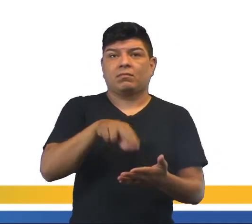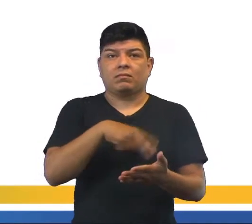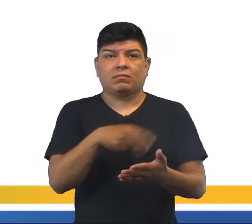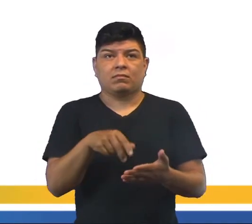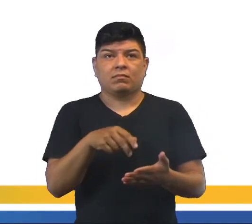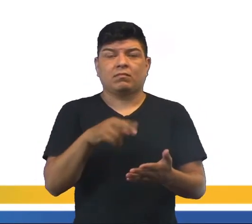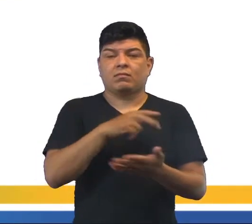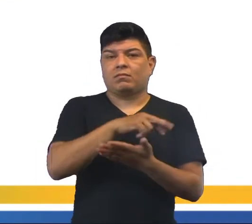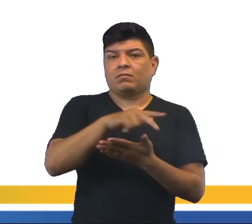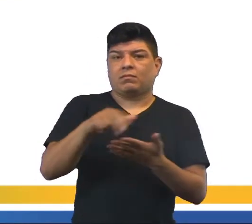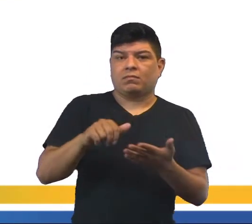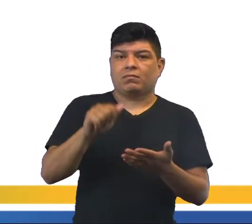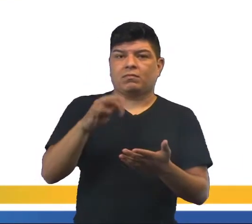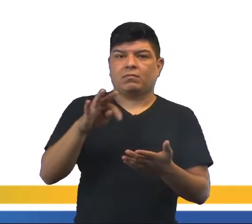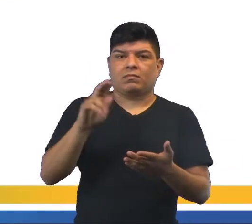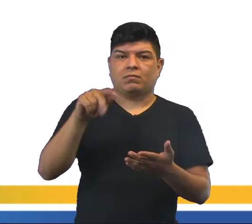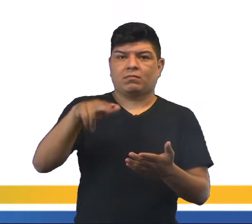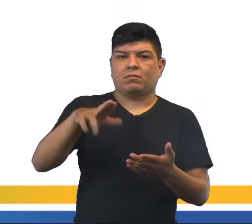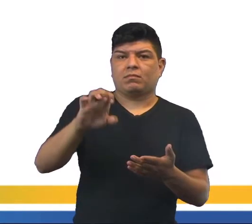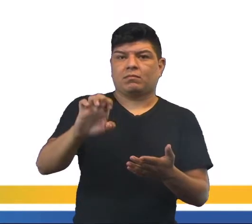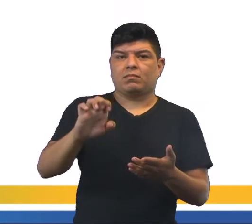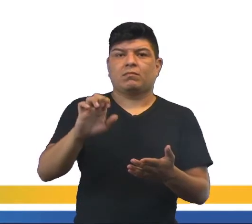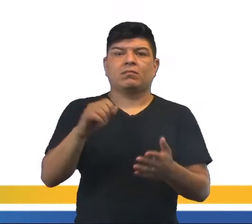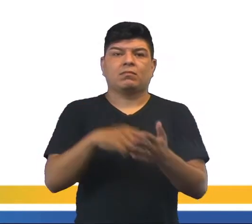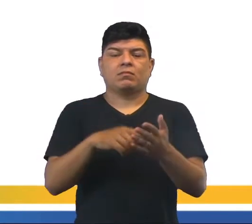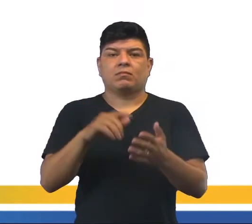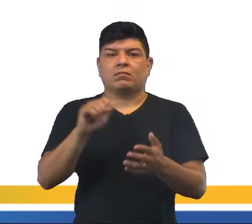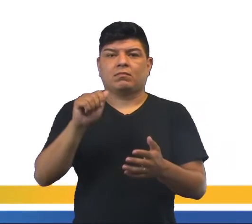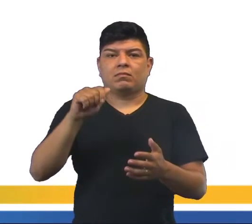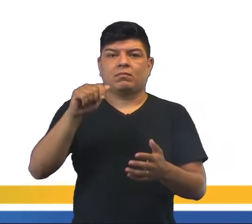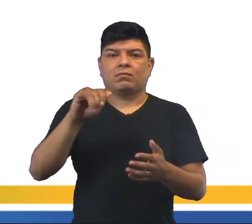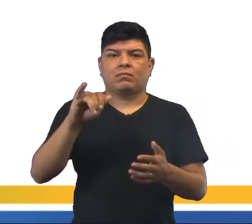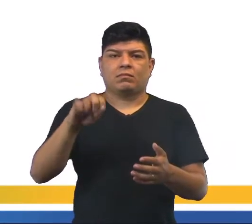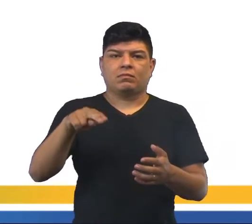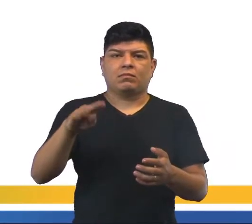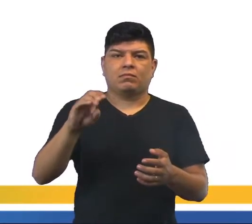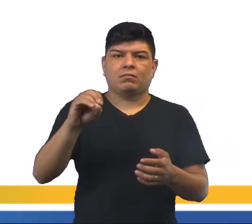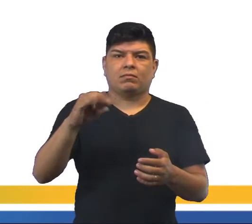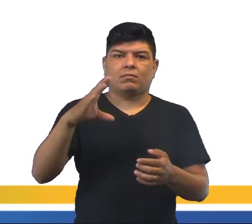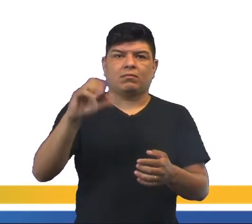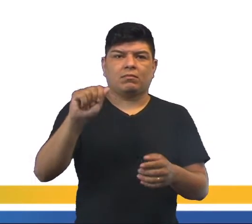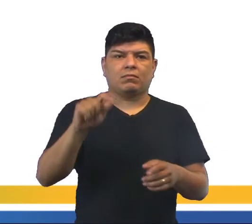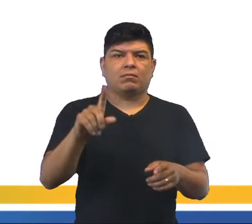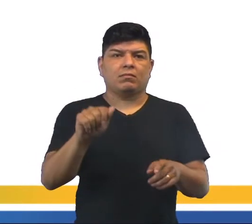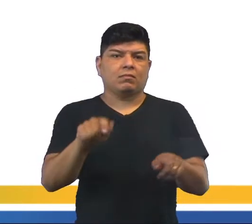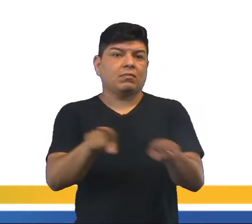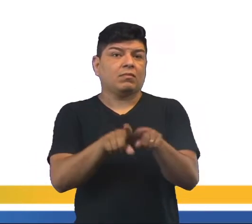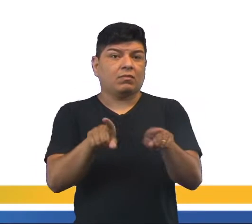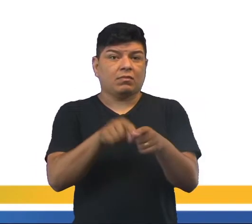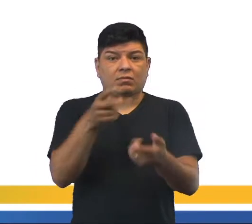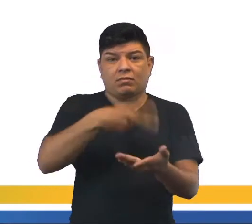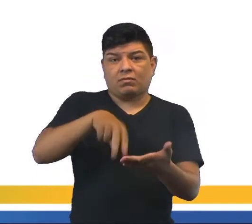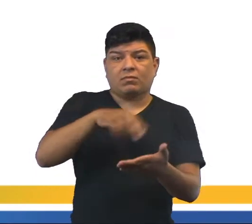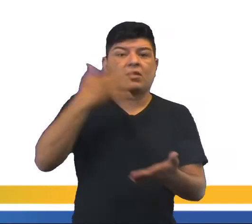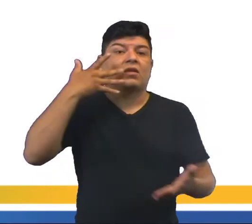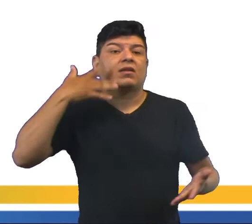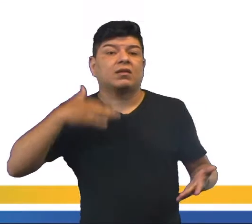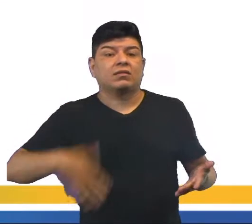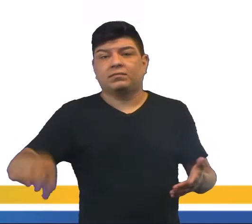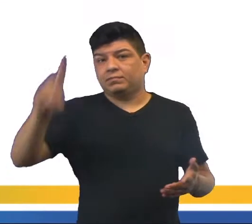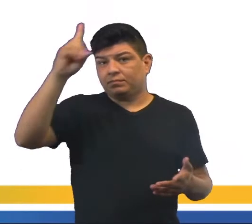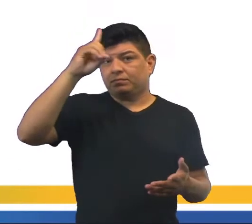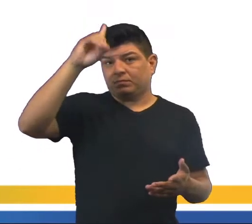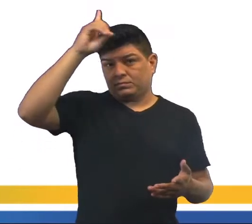ataque à guerra, cipó, aldeia e emboscada. Todas essas danças são dançadas por crianças,